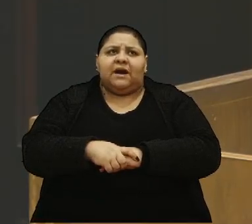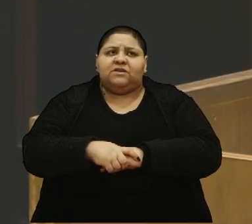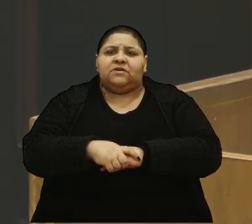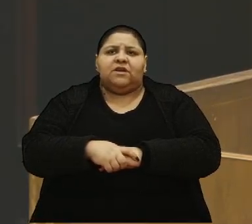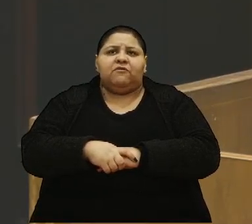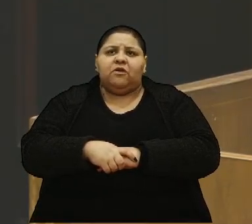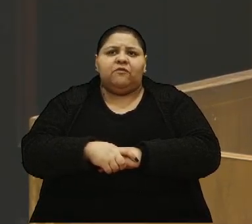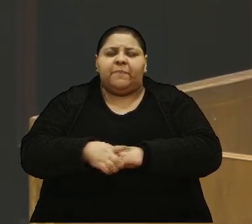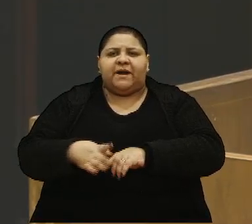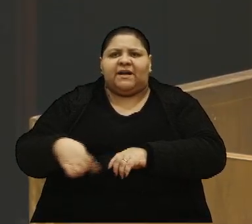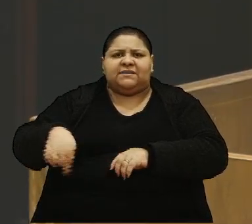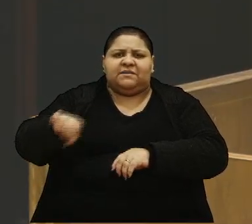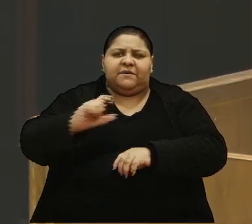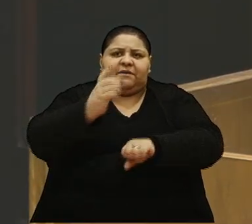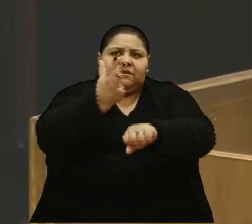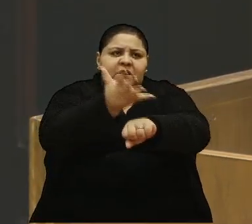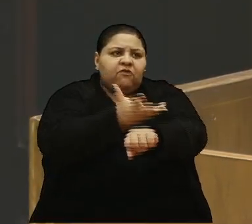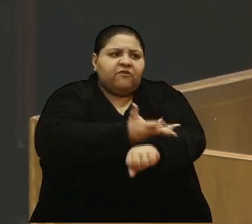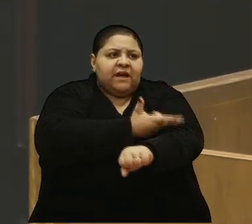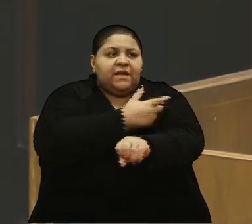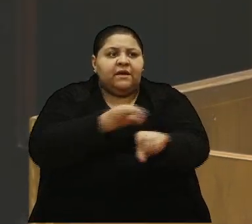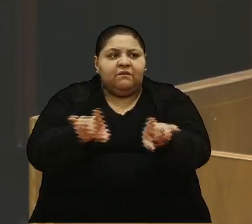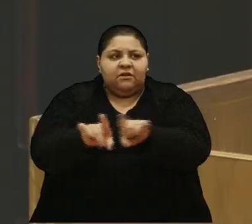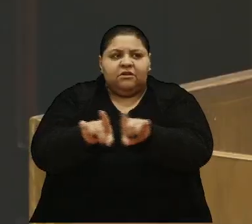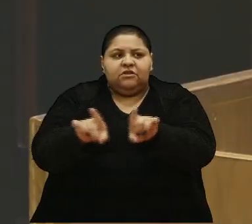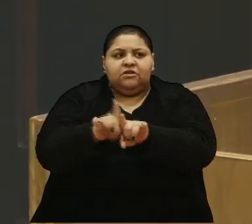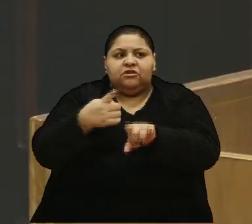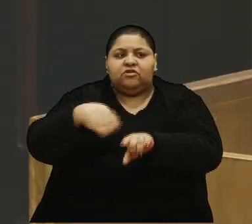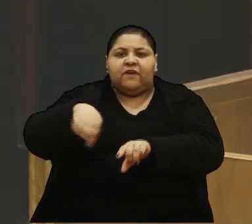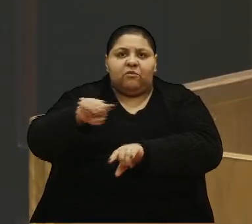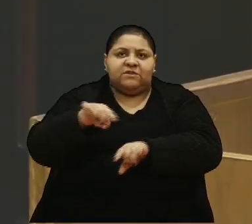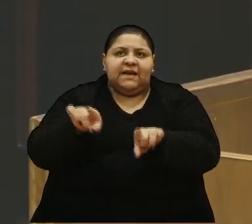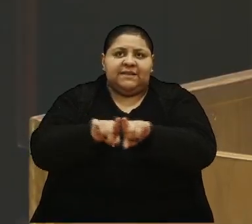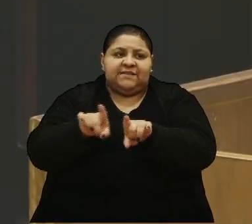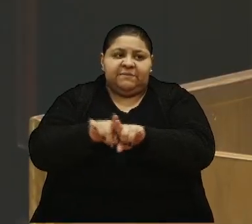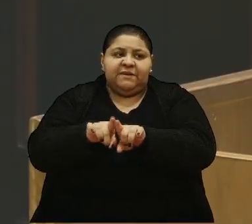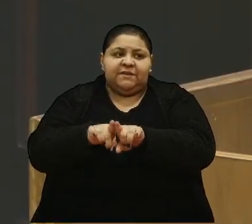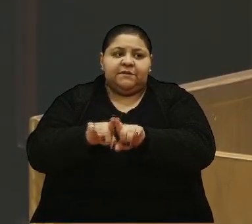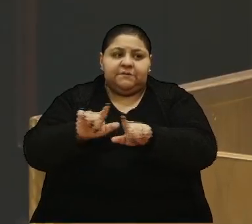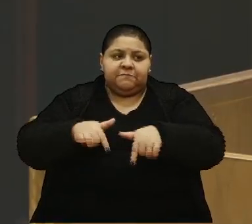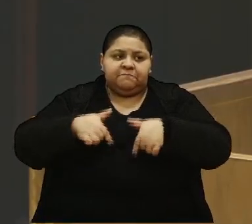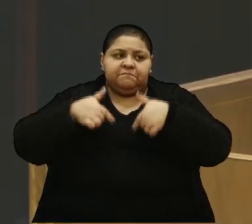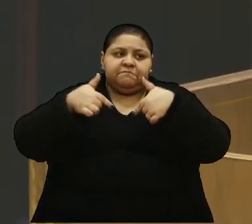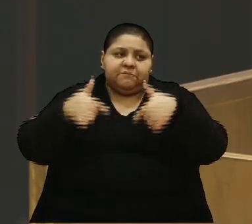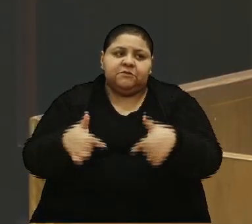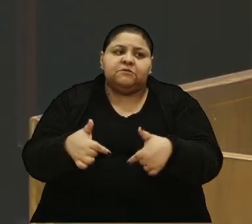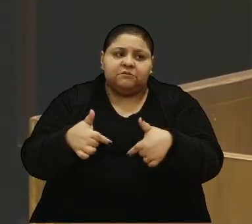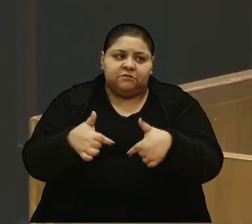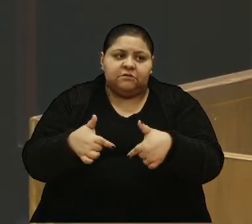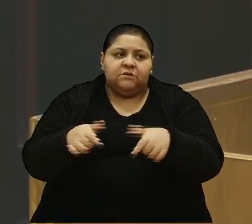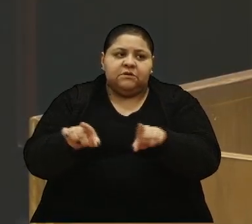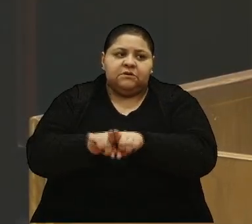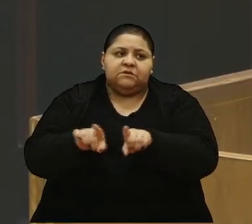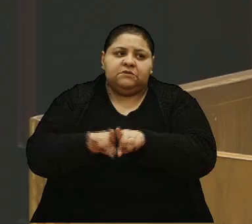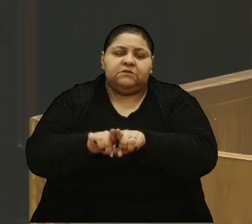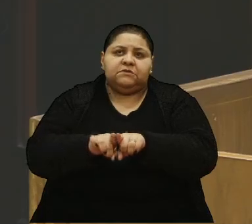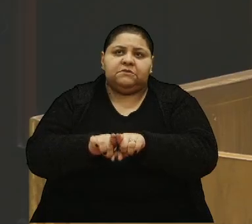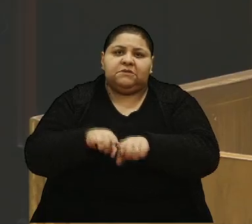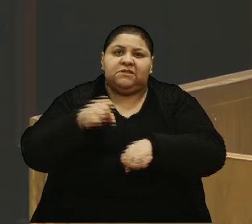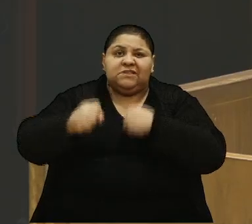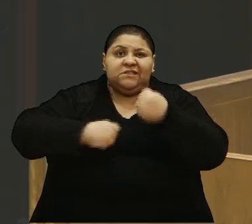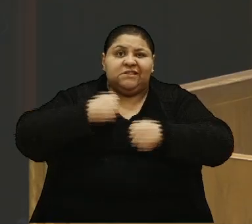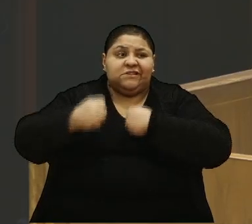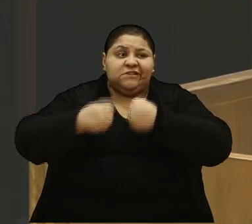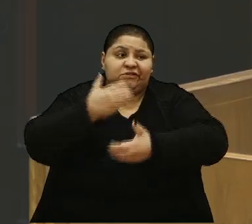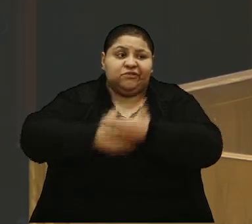Então, nos comove e nos indigna aquele ato na escola, mas precisa nos comover e nos indignar todos